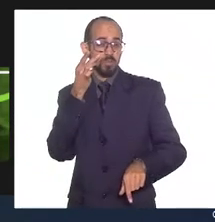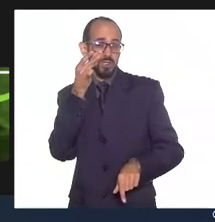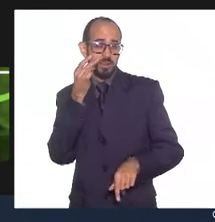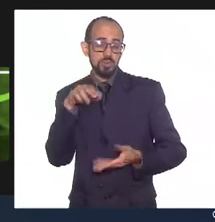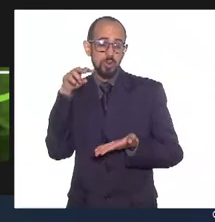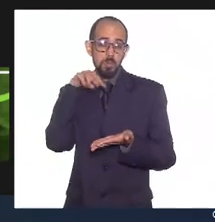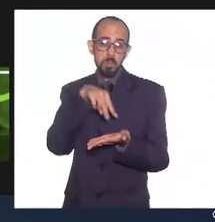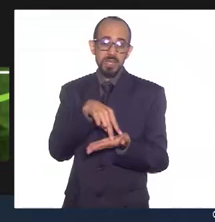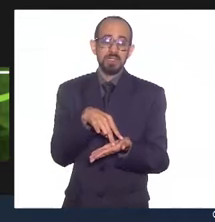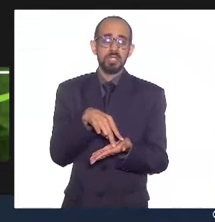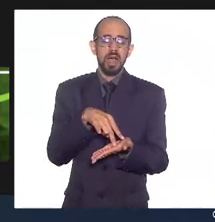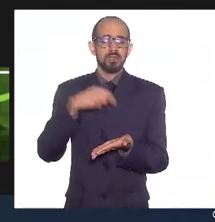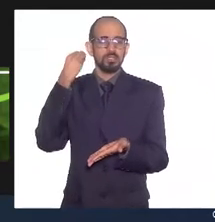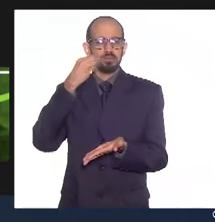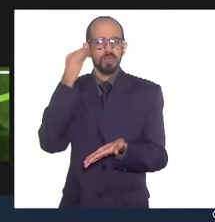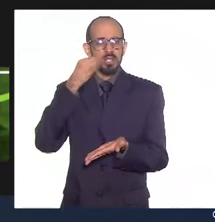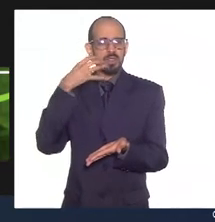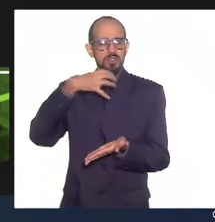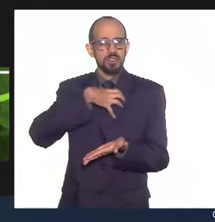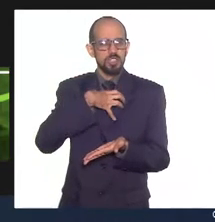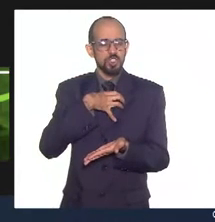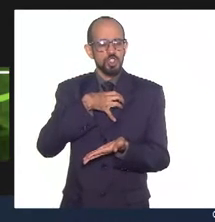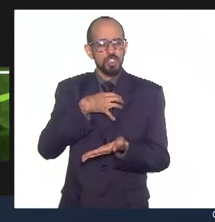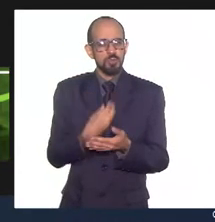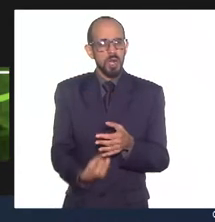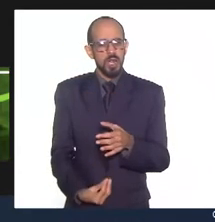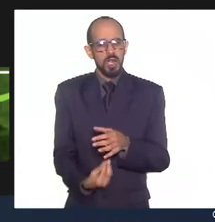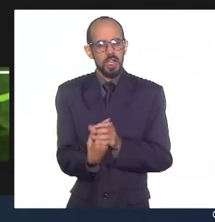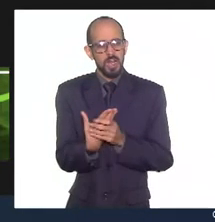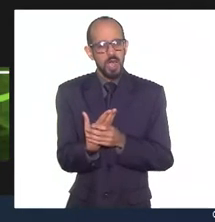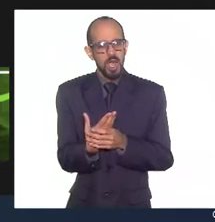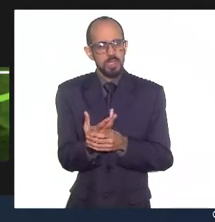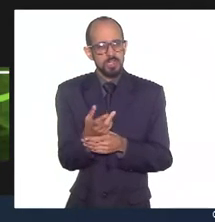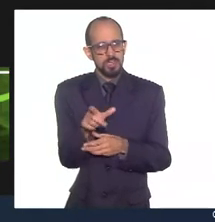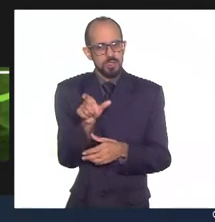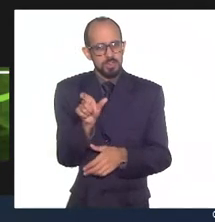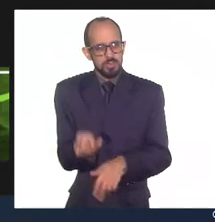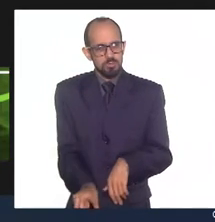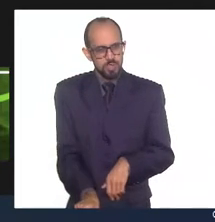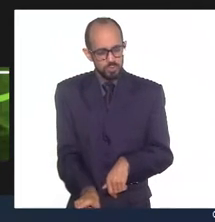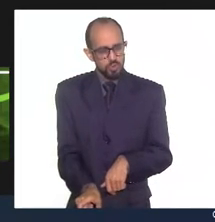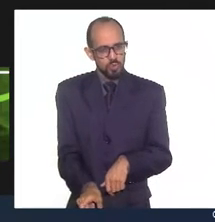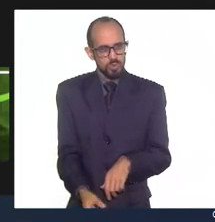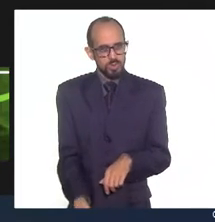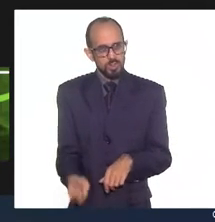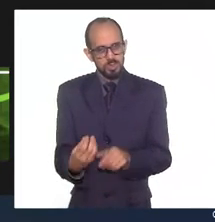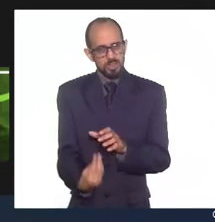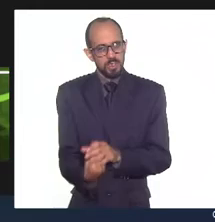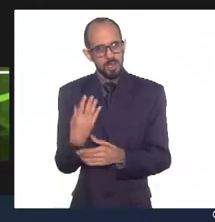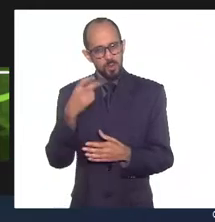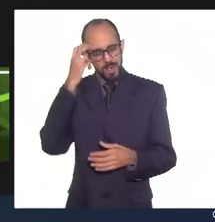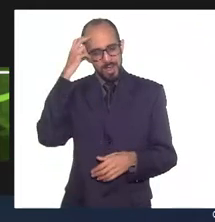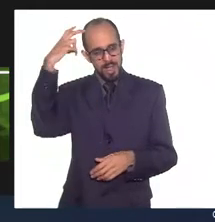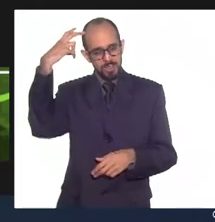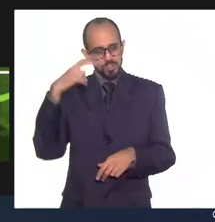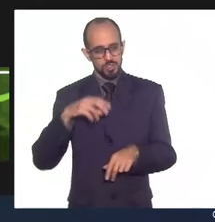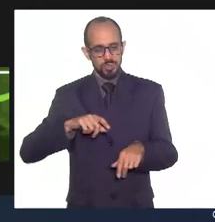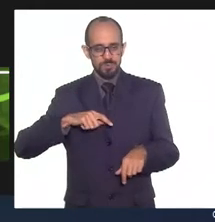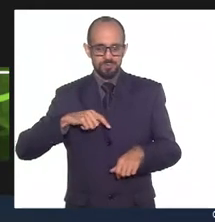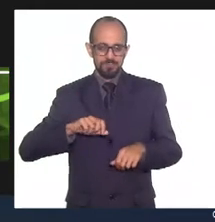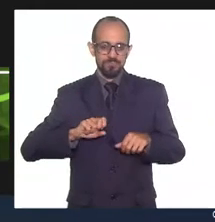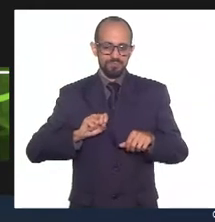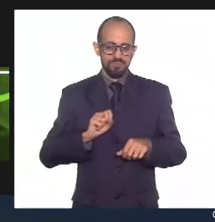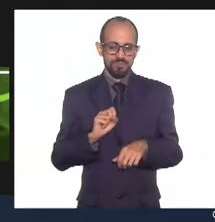para produzir a partir desses artistas desses produtores enfim alguns comentários e reflexões aqui mas